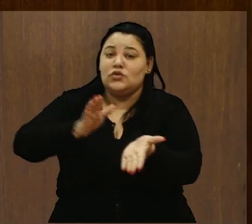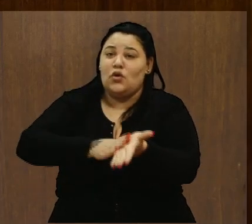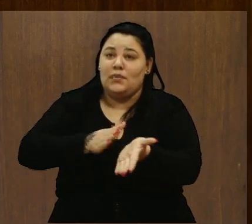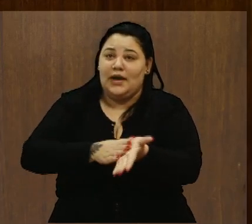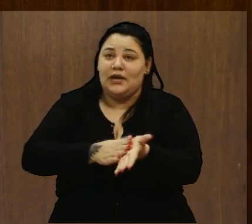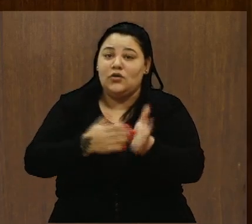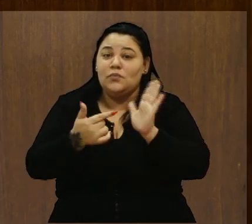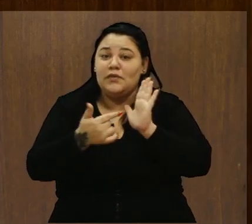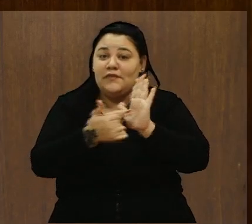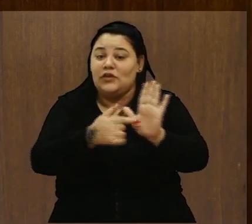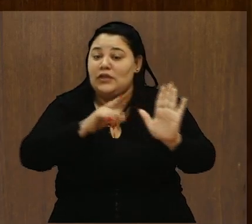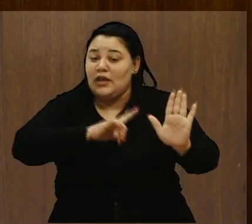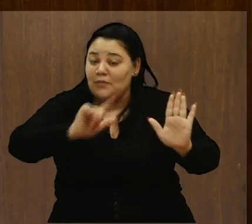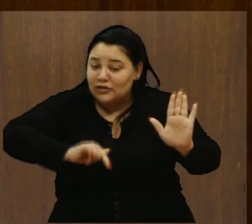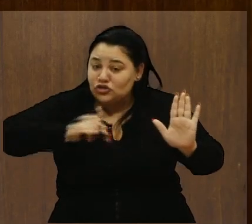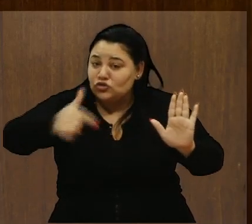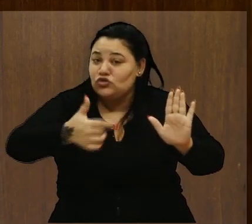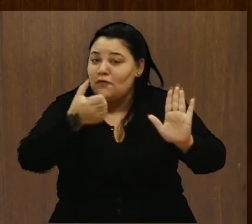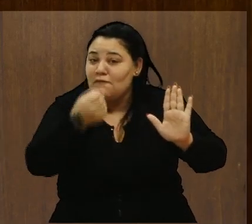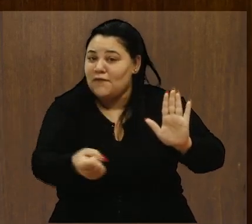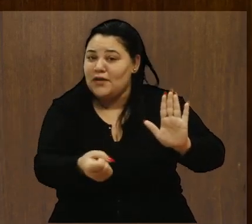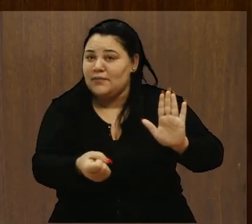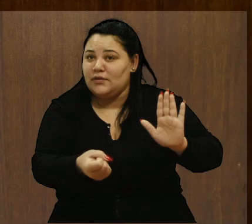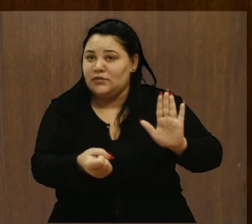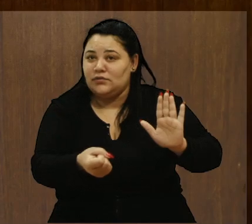uma saída. Nós conversamos ontem sobre o Recife.